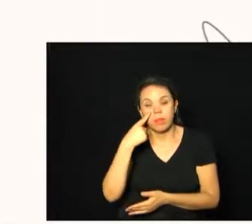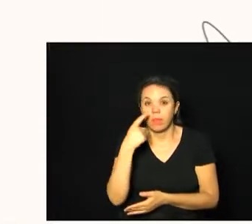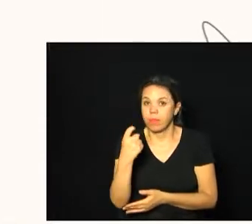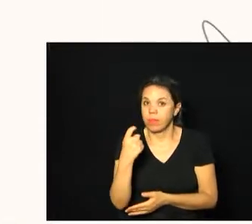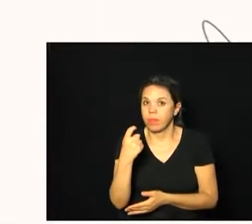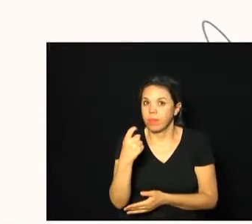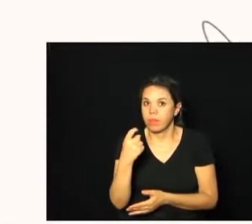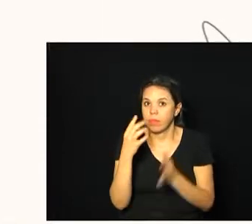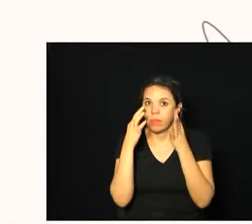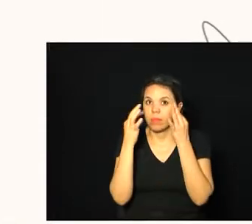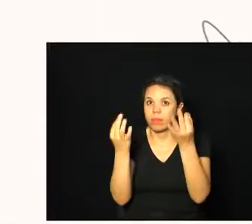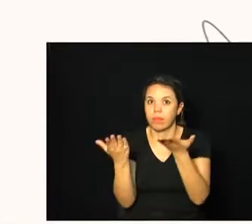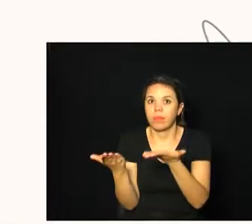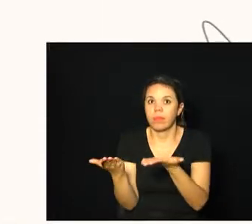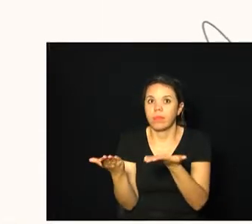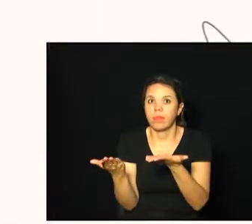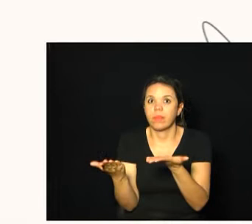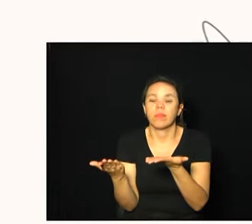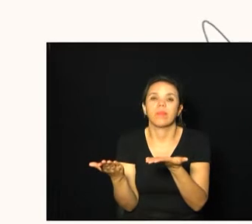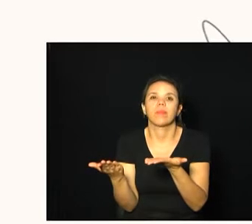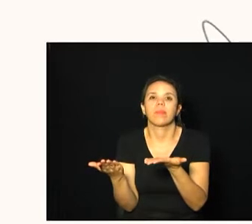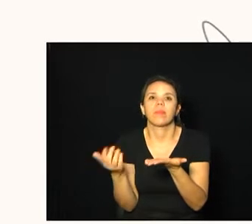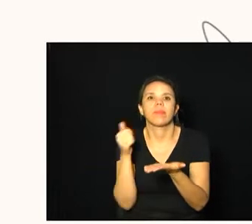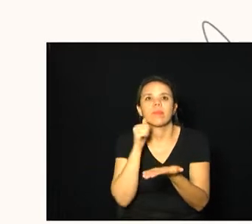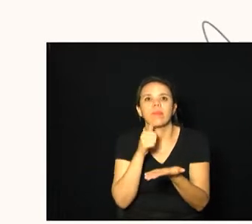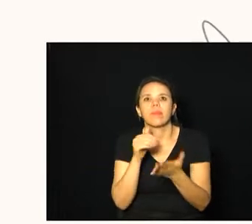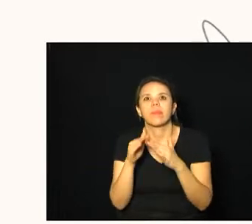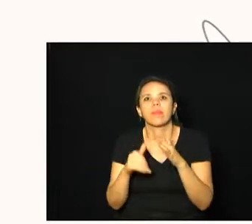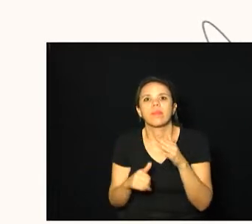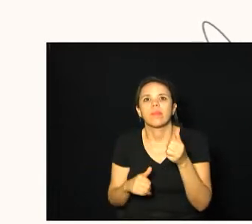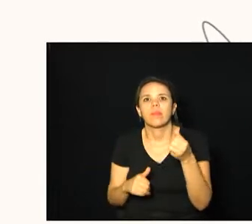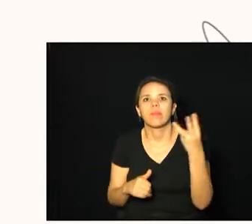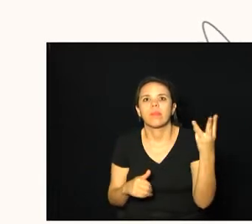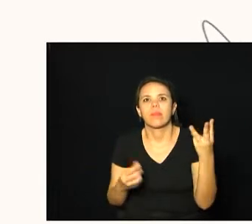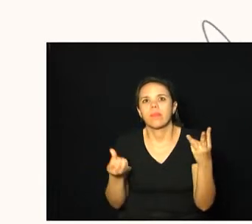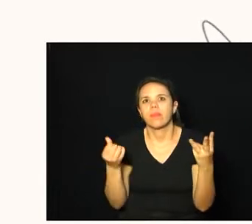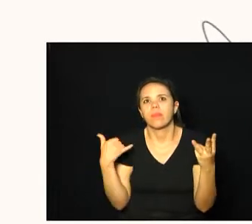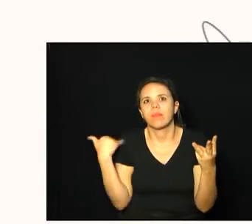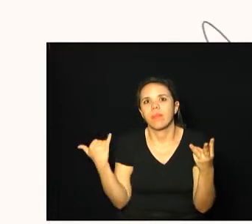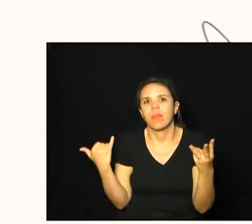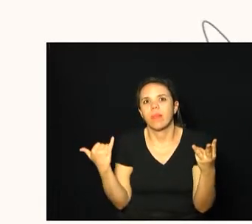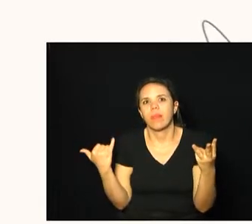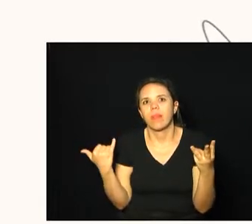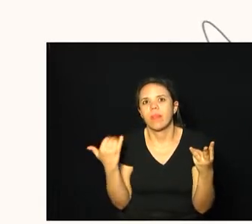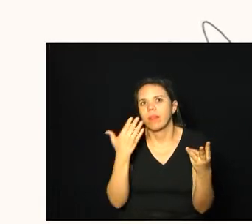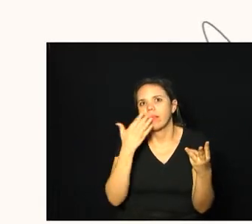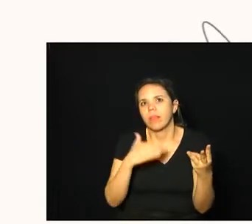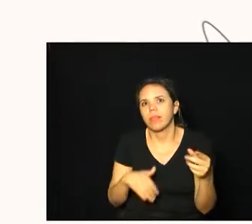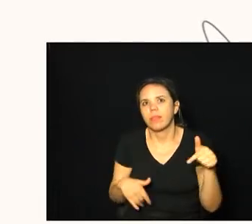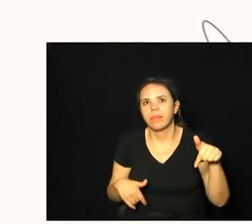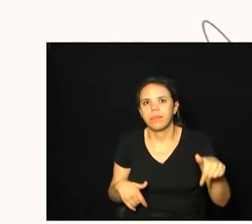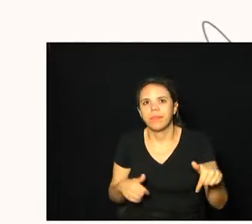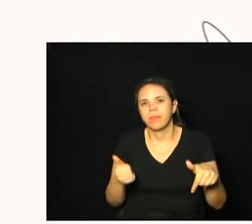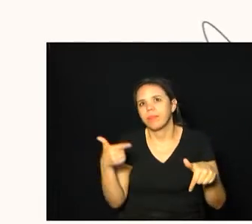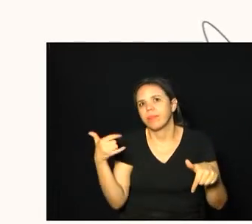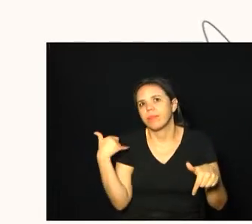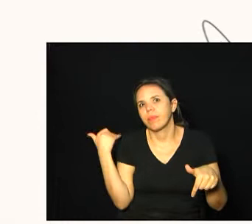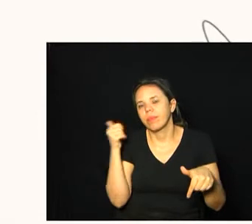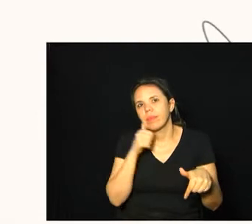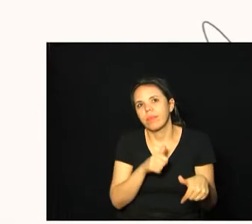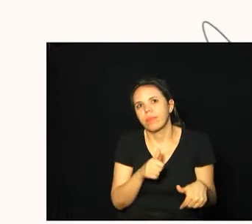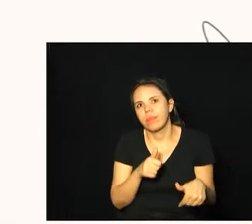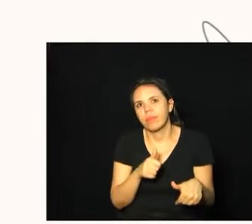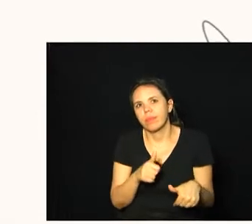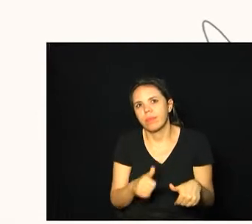interessado, atenção para as categorias: Mirim, meninas de 3 a 6 anos, Infantil, meninas de 7 a